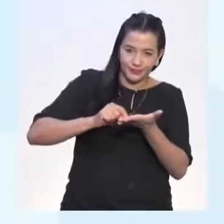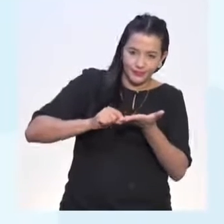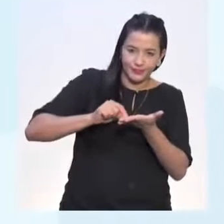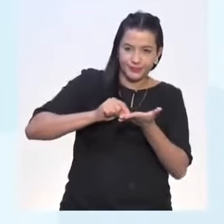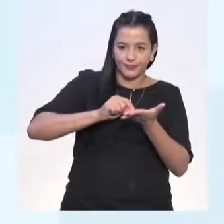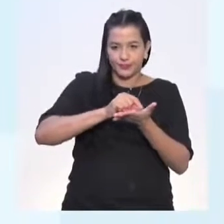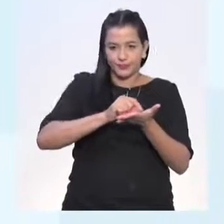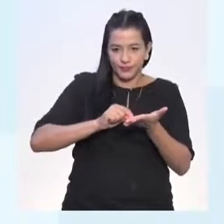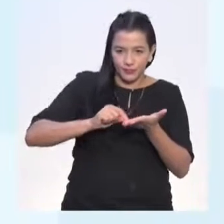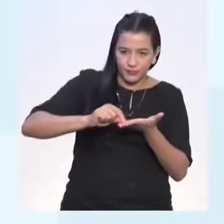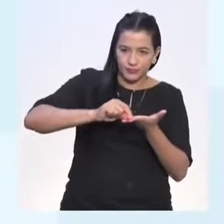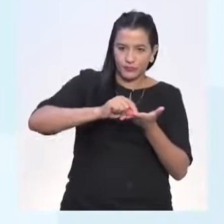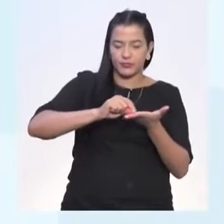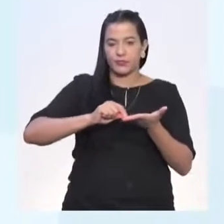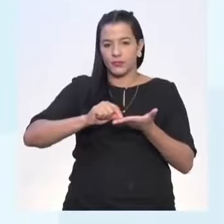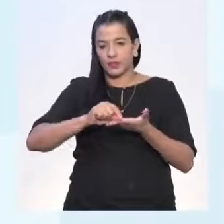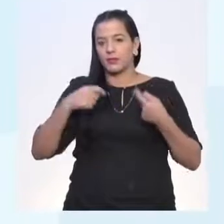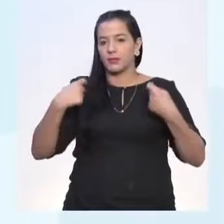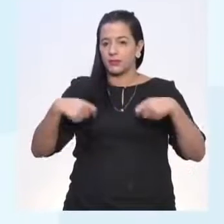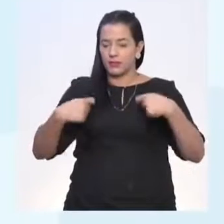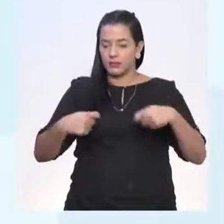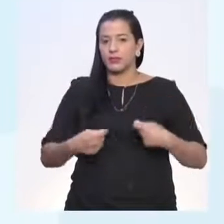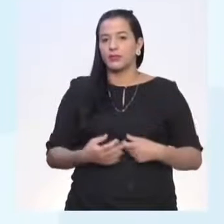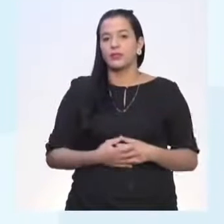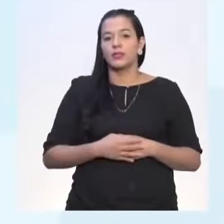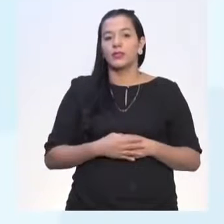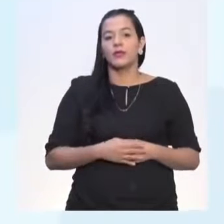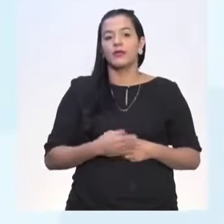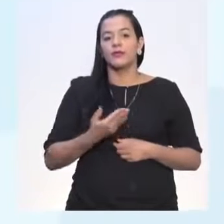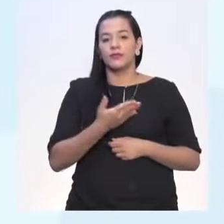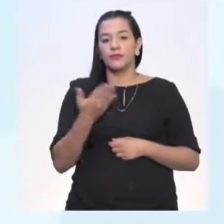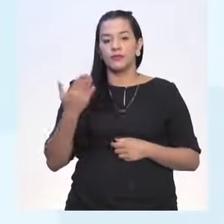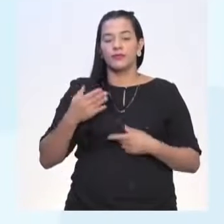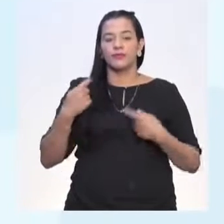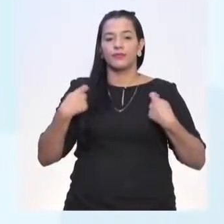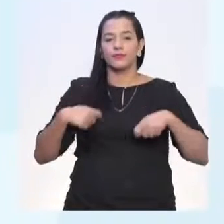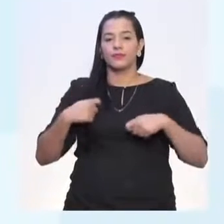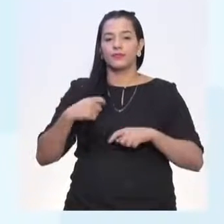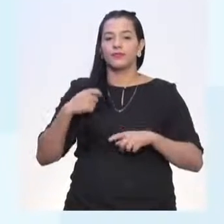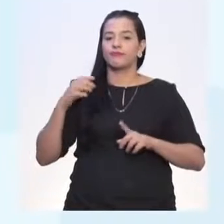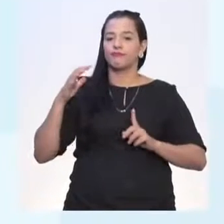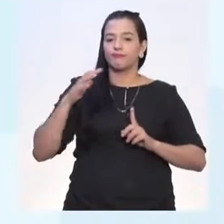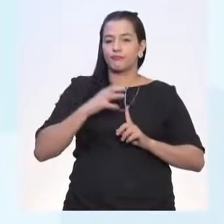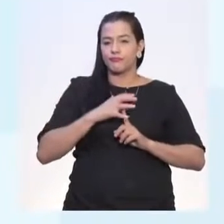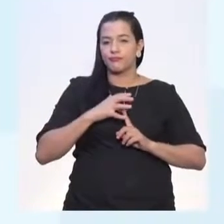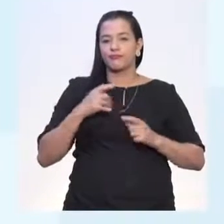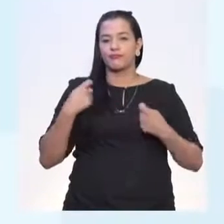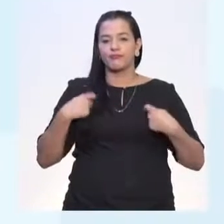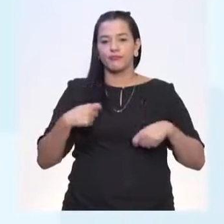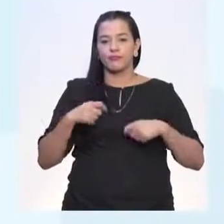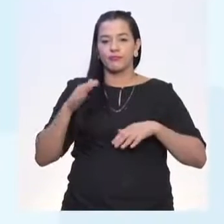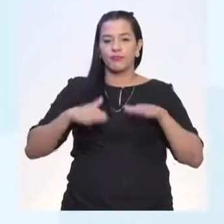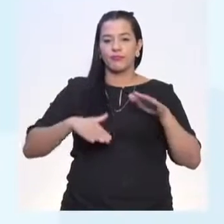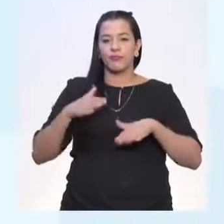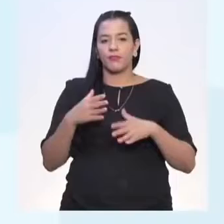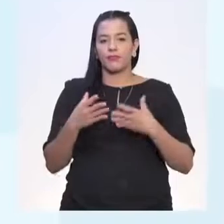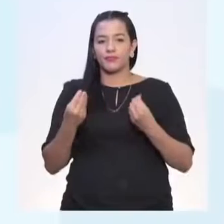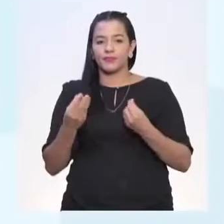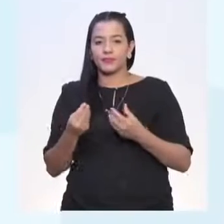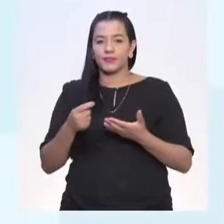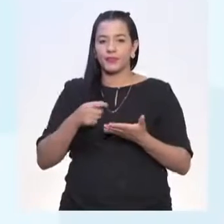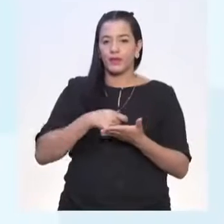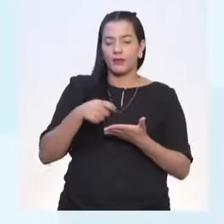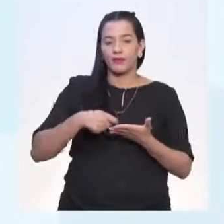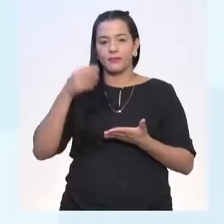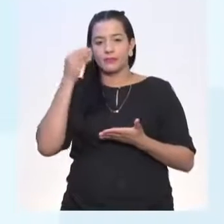uma certa maneira, com uma inclinação. Você tem que pressionar, não muito, e a gente vai ali aprendendo, né, com